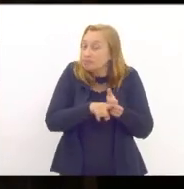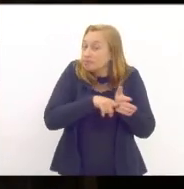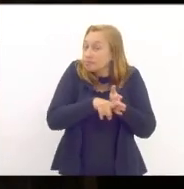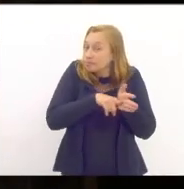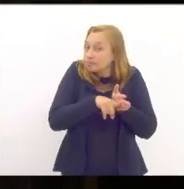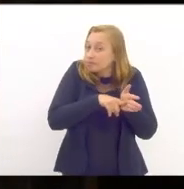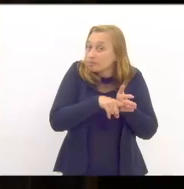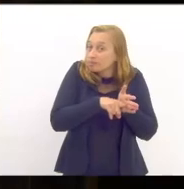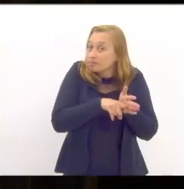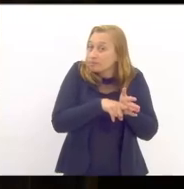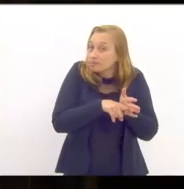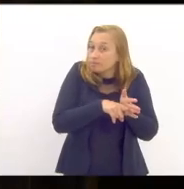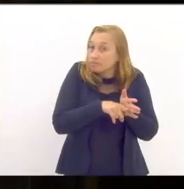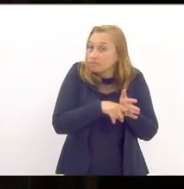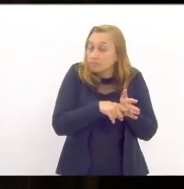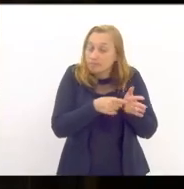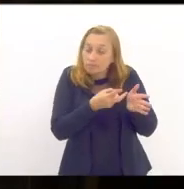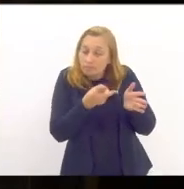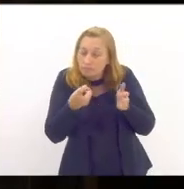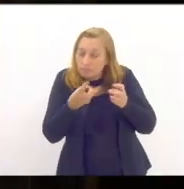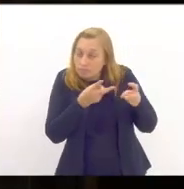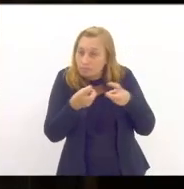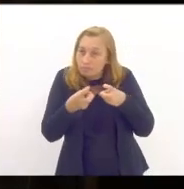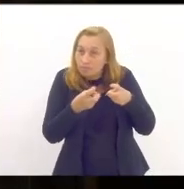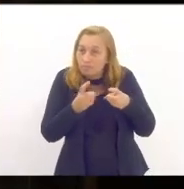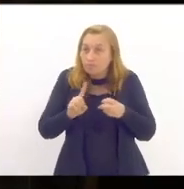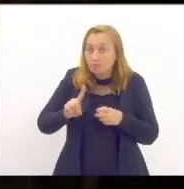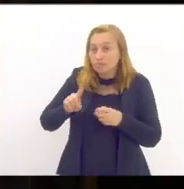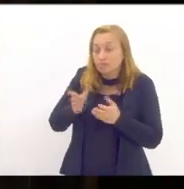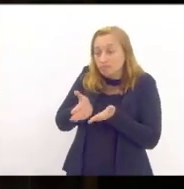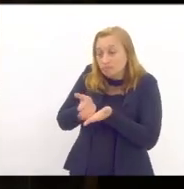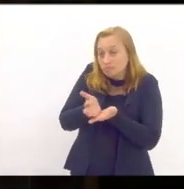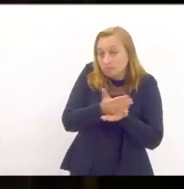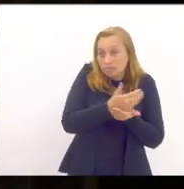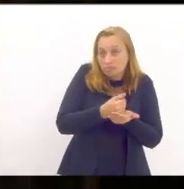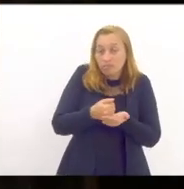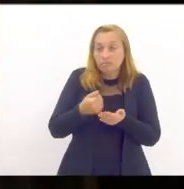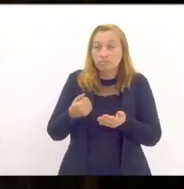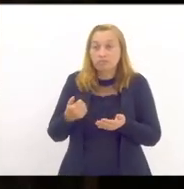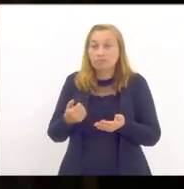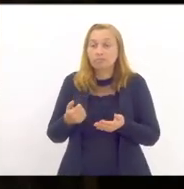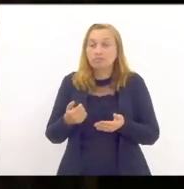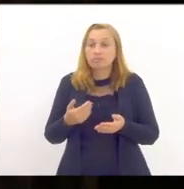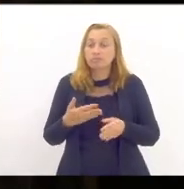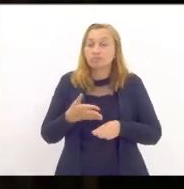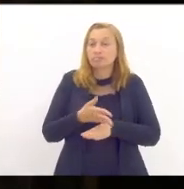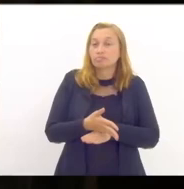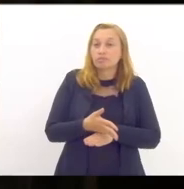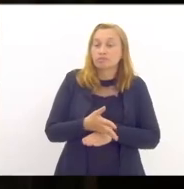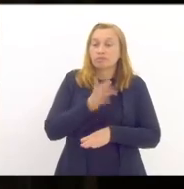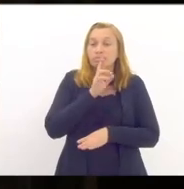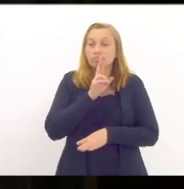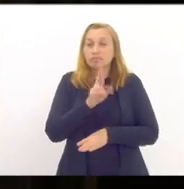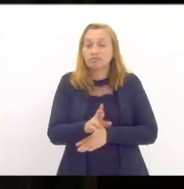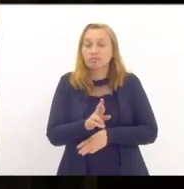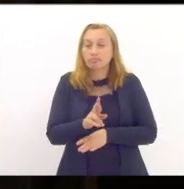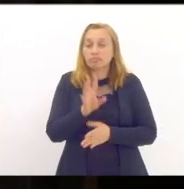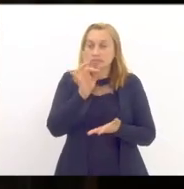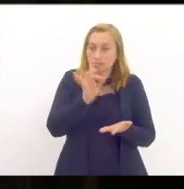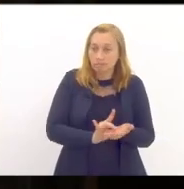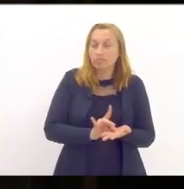pesquisa, verifica e depura para chegar à informação